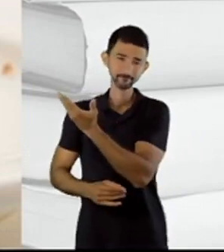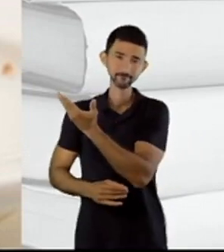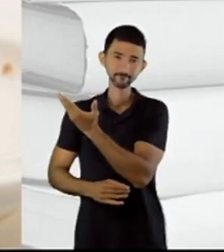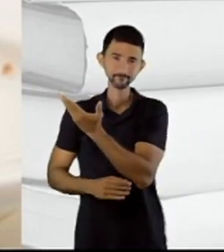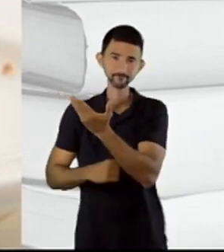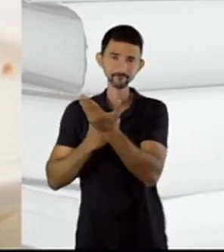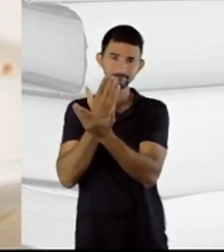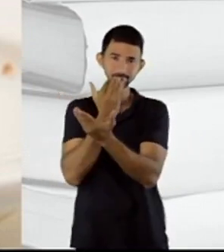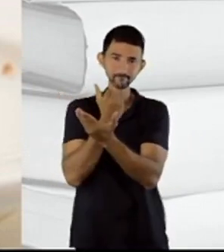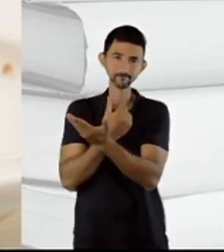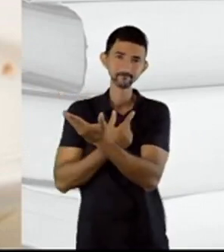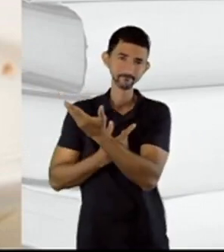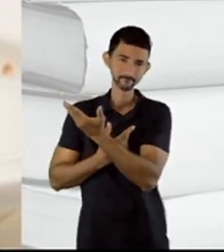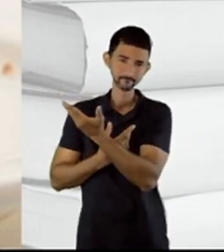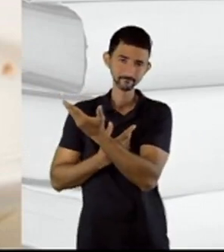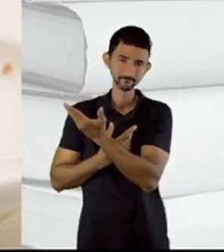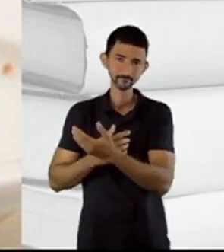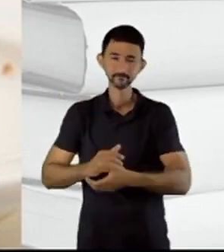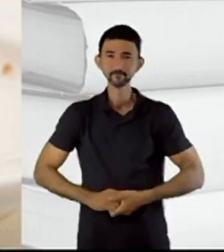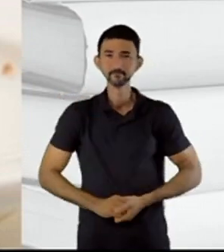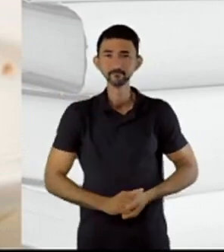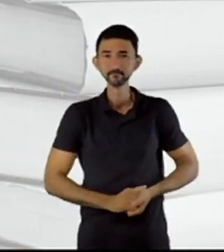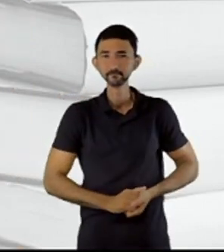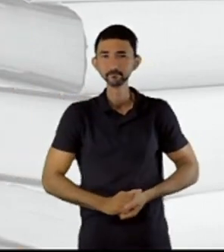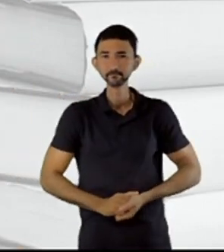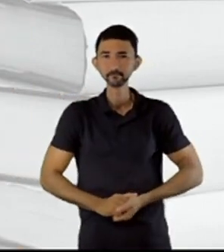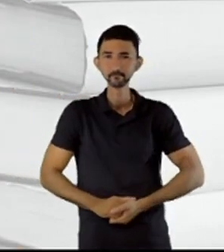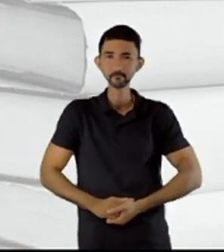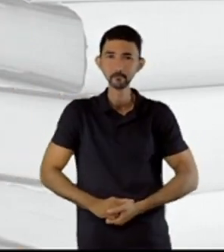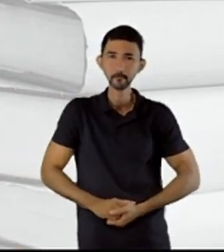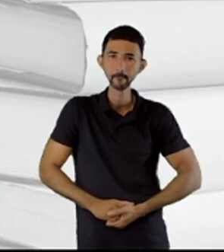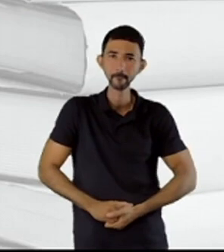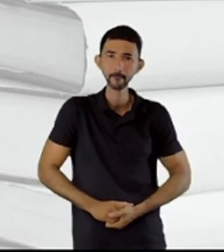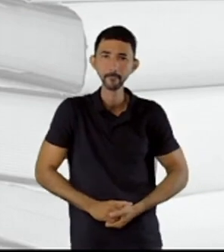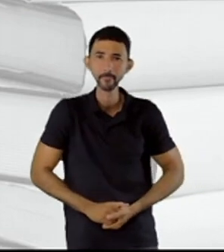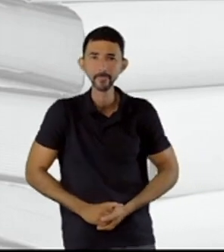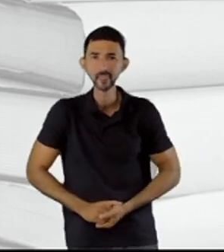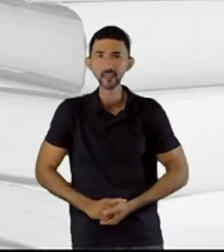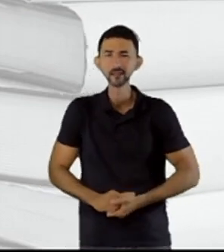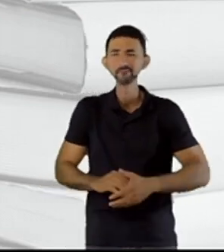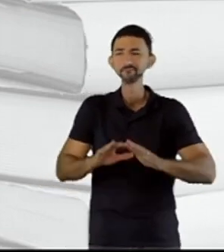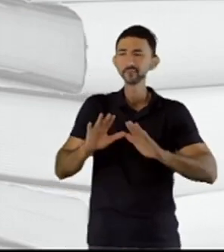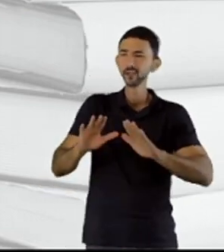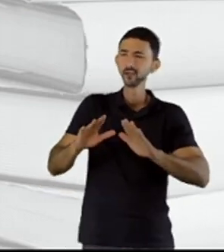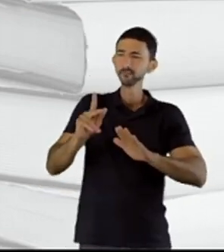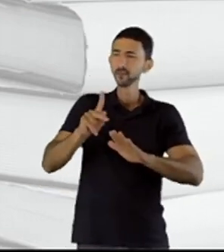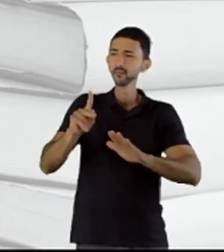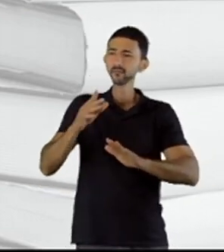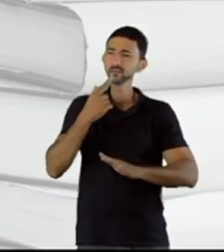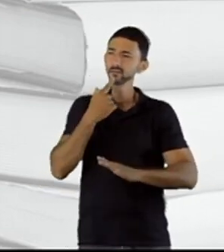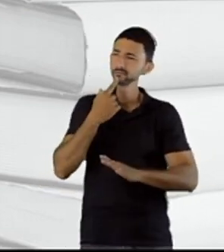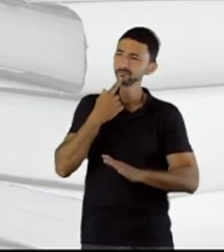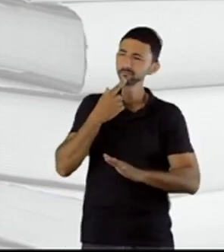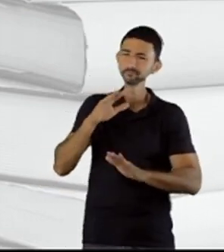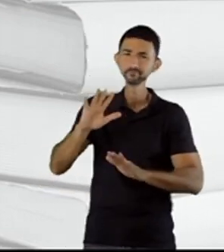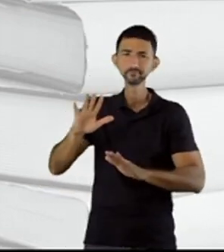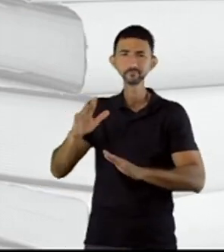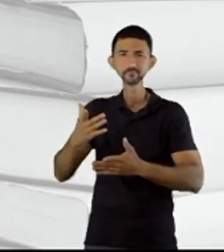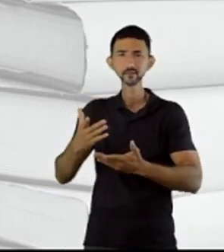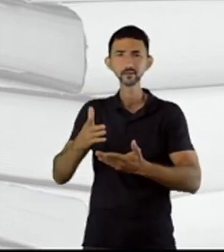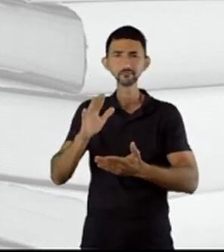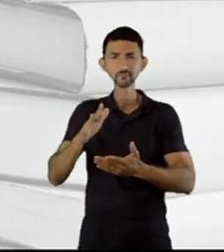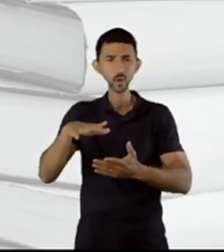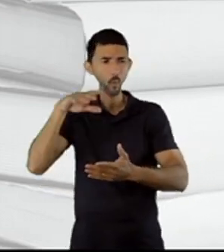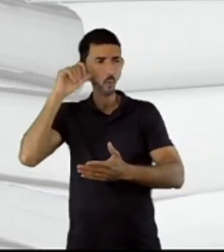este alimento aqui que eu estou colocando para vocês. Tudo bem? Mas, professor, eu já